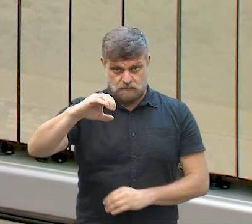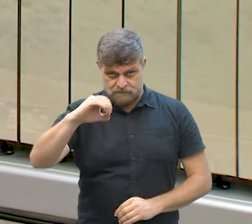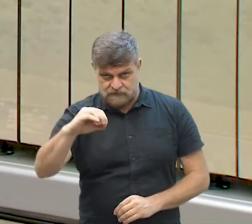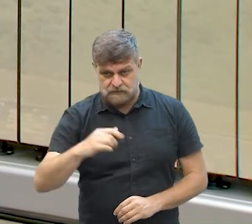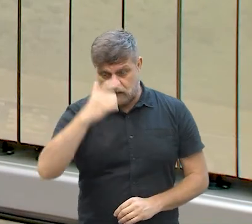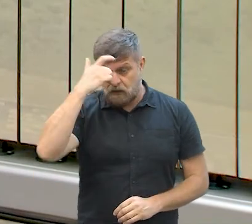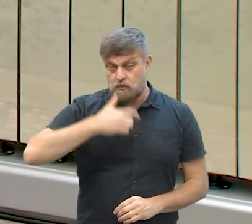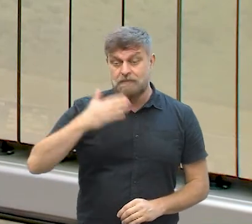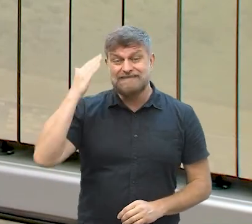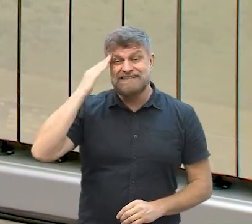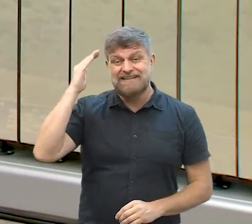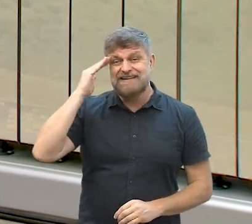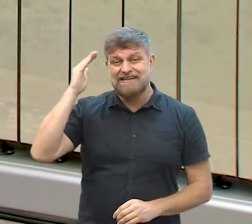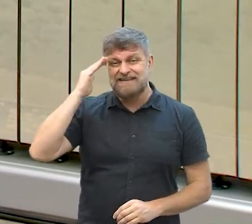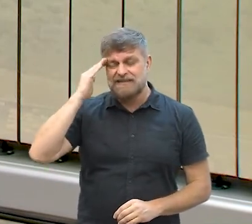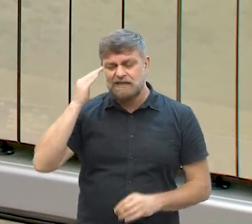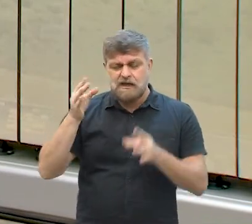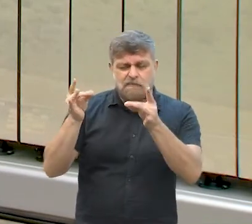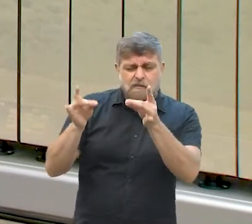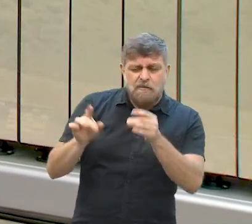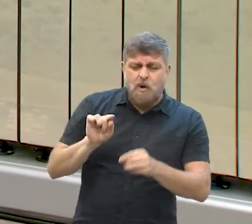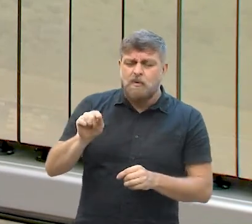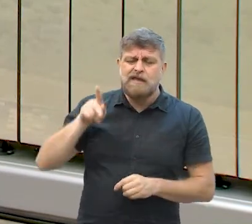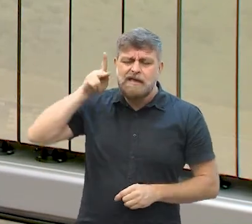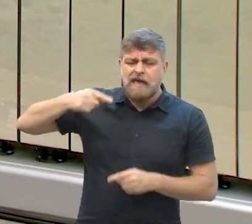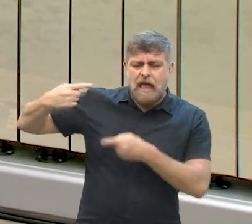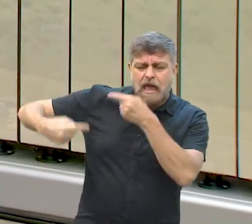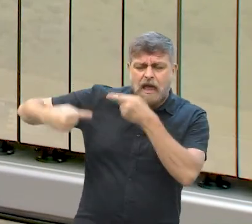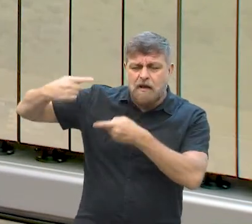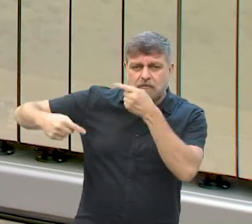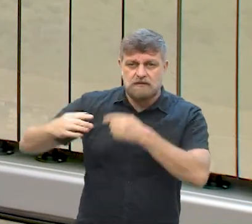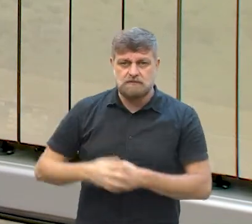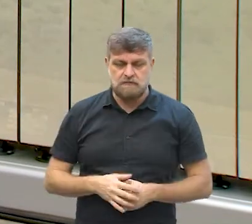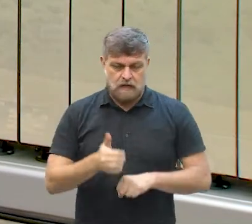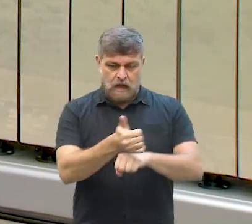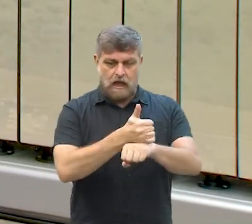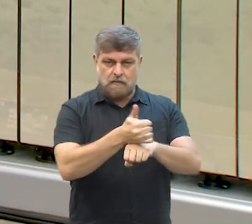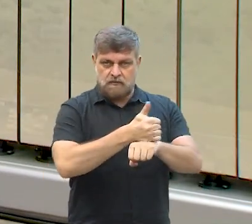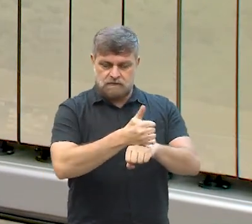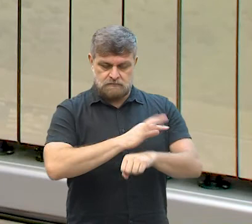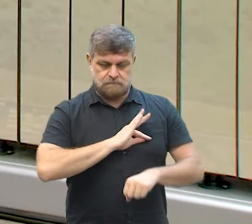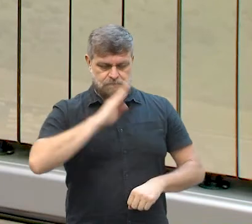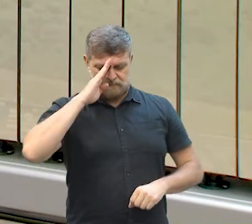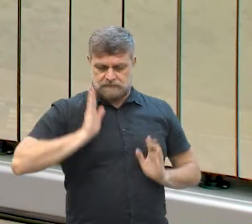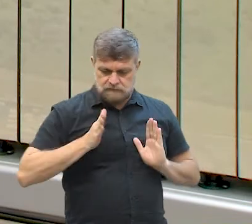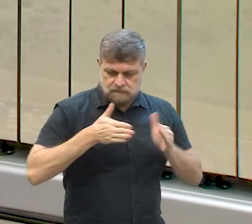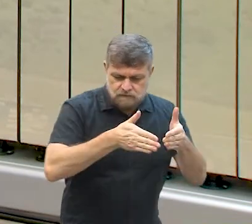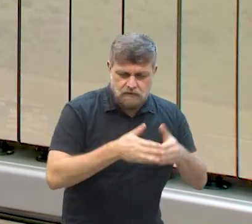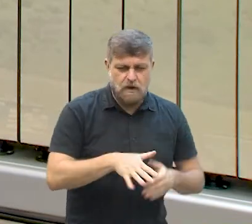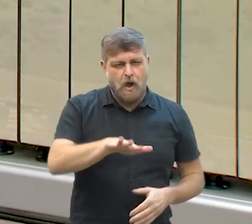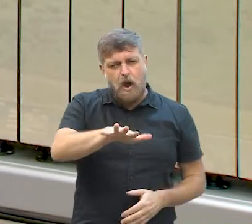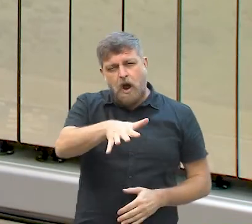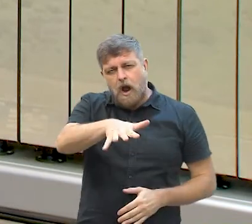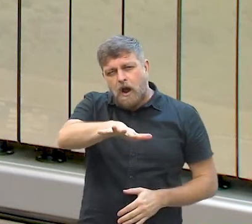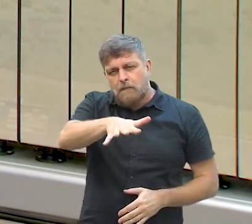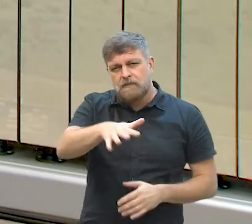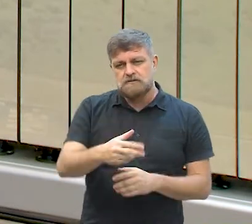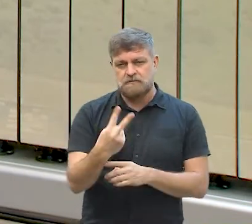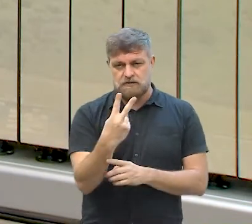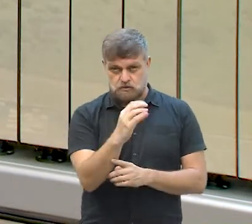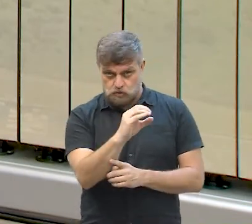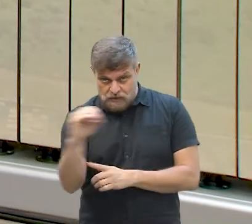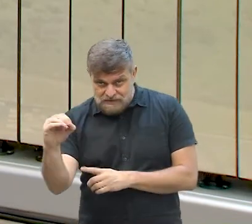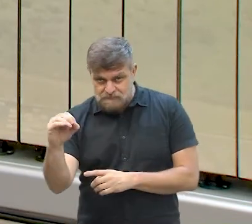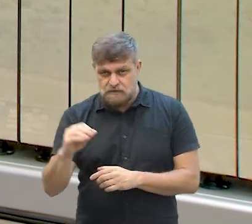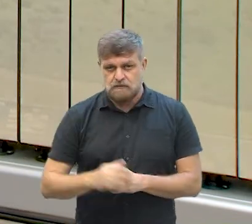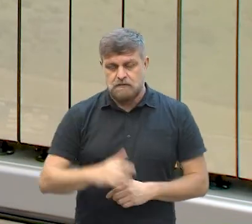90. Comecei a entender um pouco mais, né, o que podia representar, mas eu dediquei a carreira. Quando foi mais ou menos,